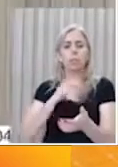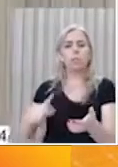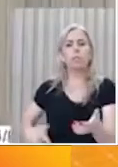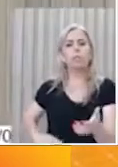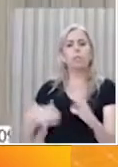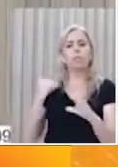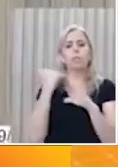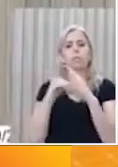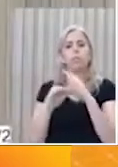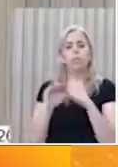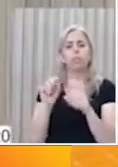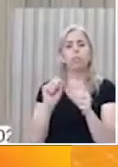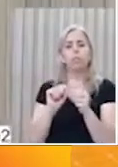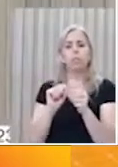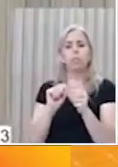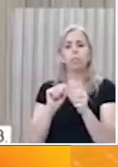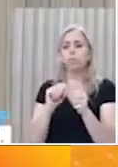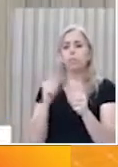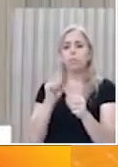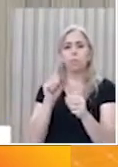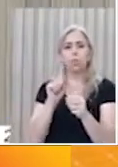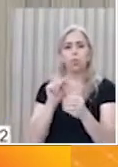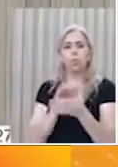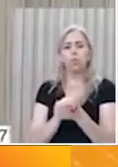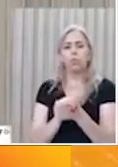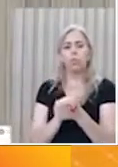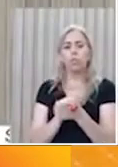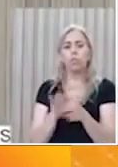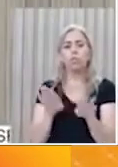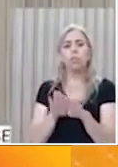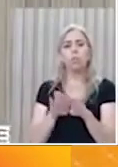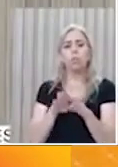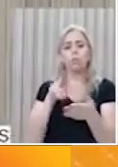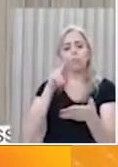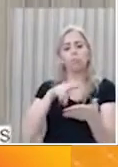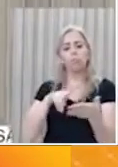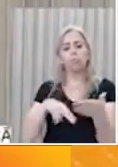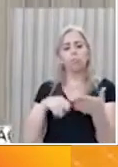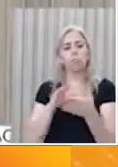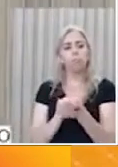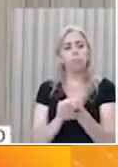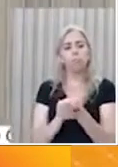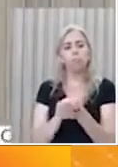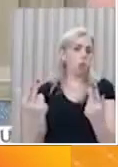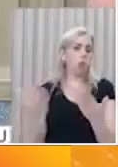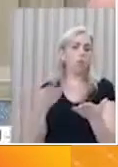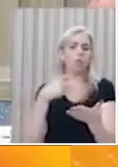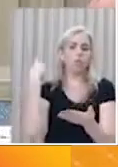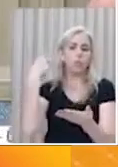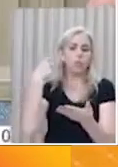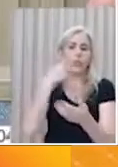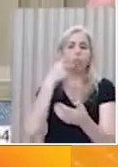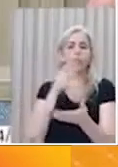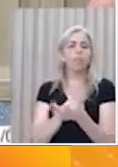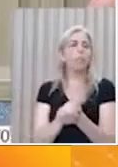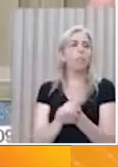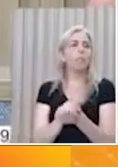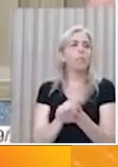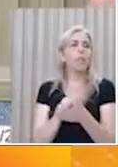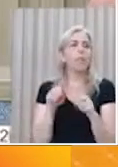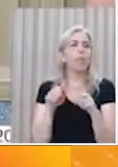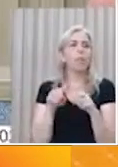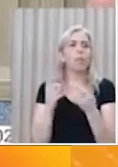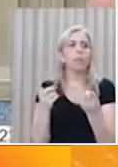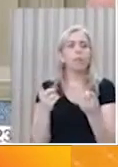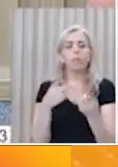atuar Como o chefe do departamento de assistência social e também o irmão para ser secretário de transportes a